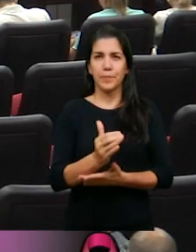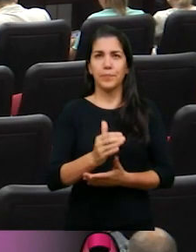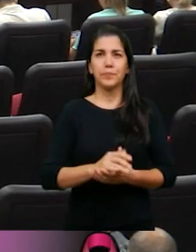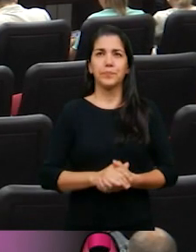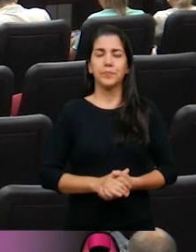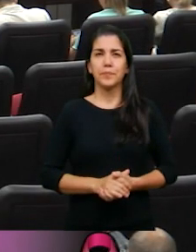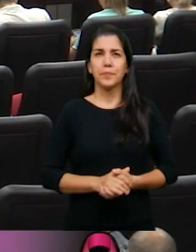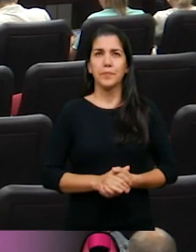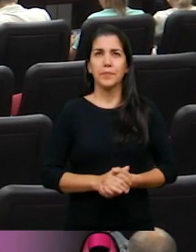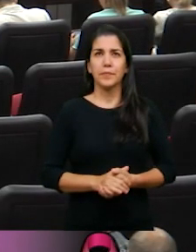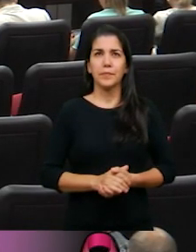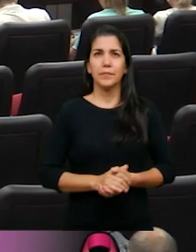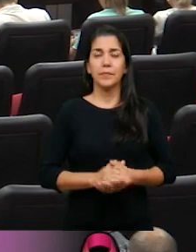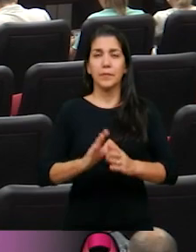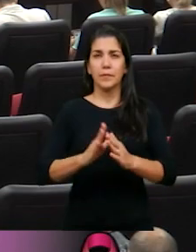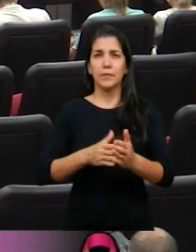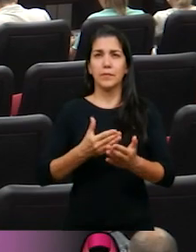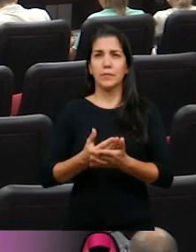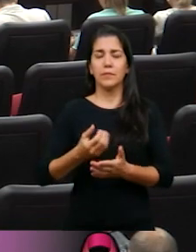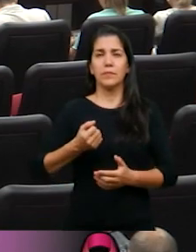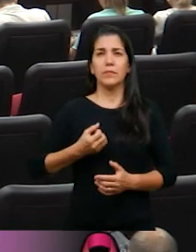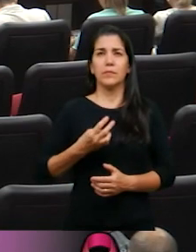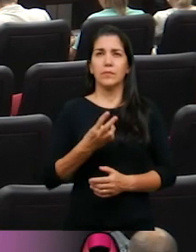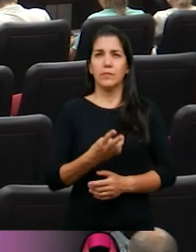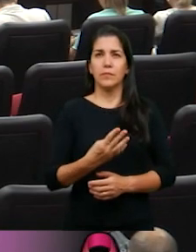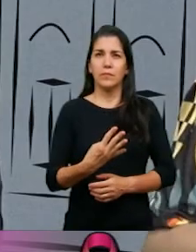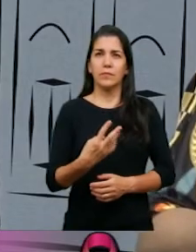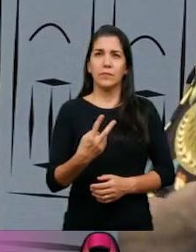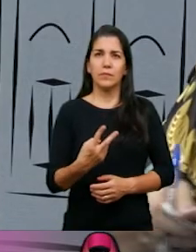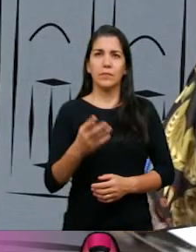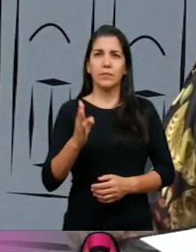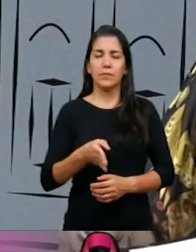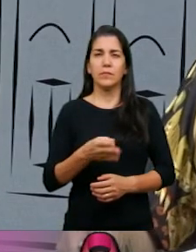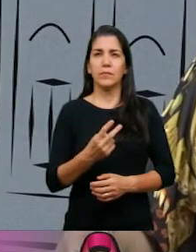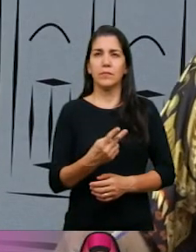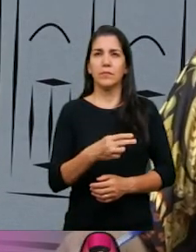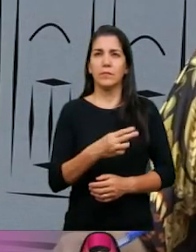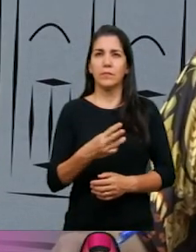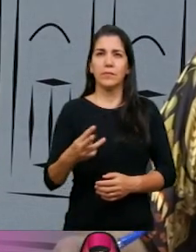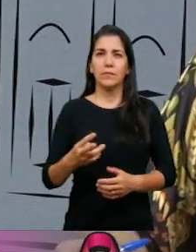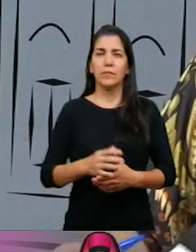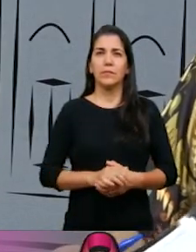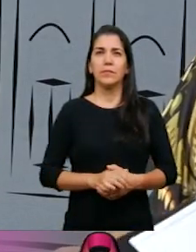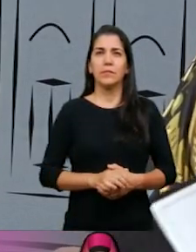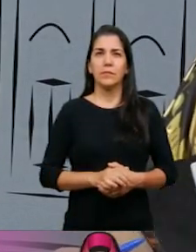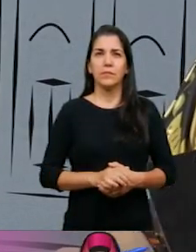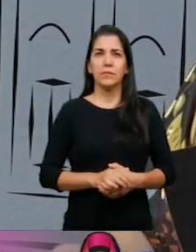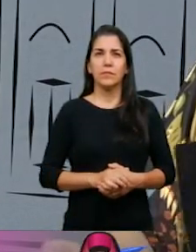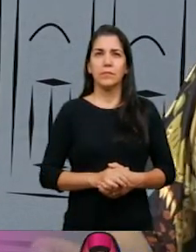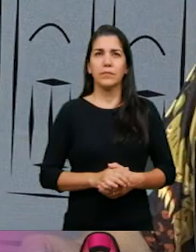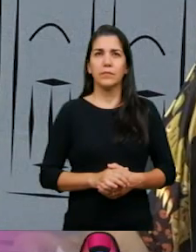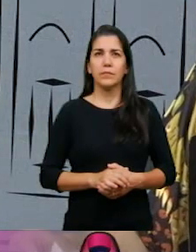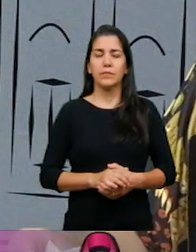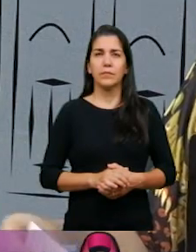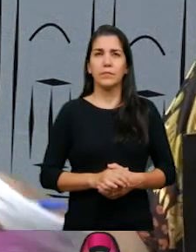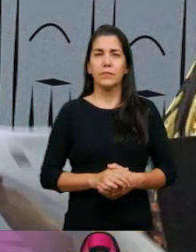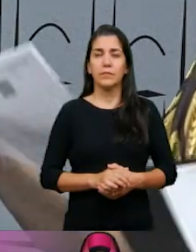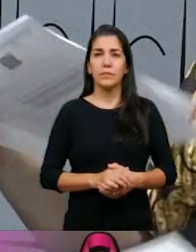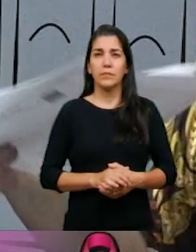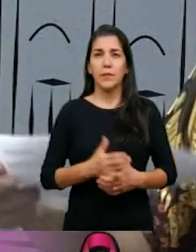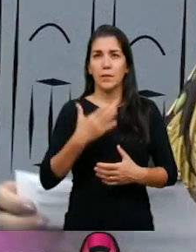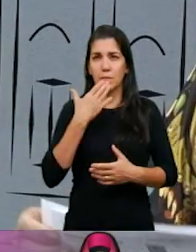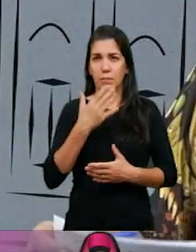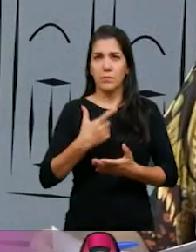Aprovado. Requerimento número 342 de 2023. Senhora presidente,